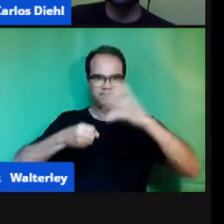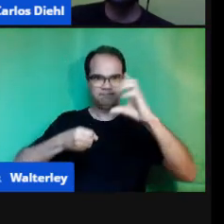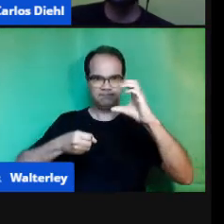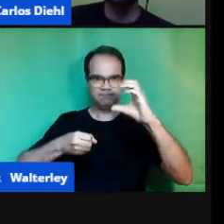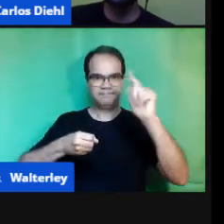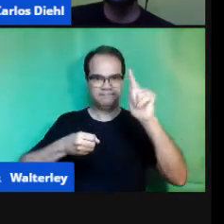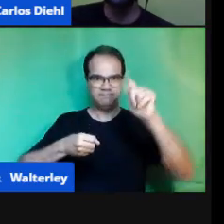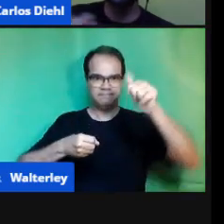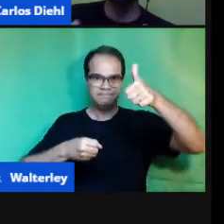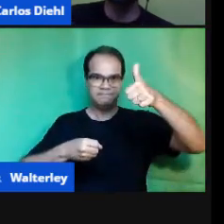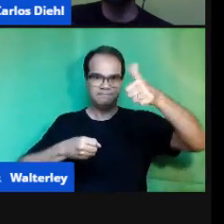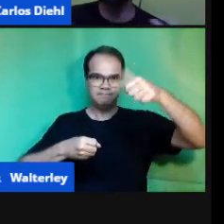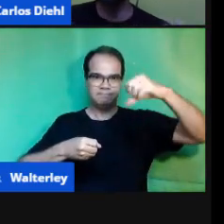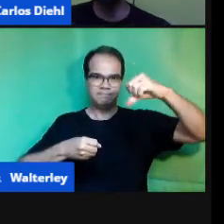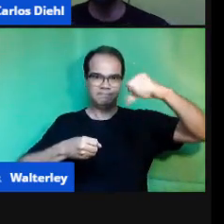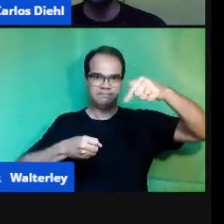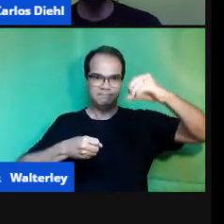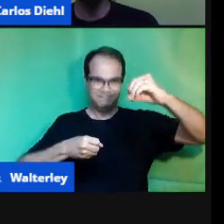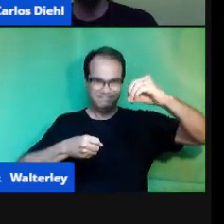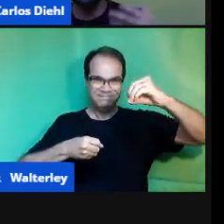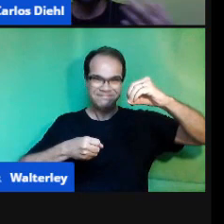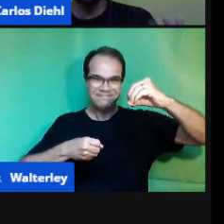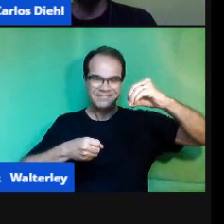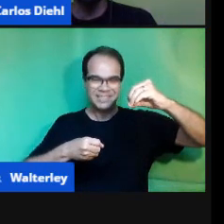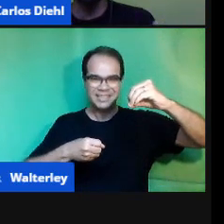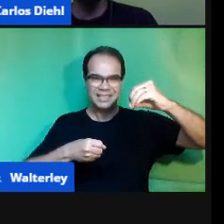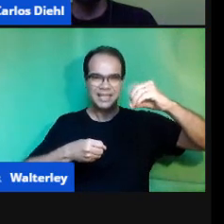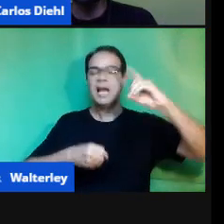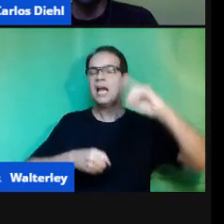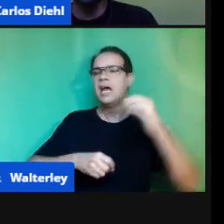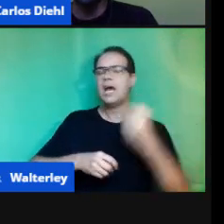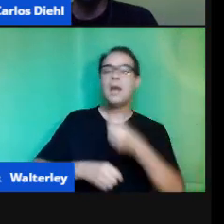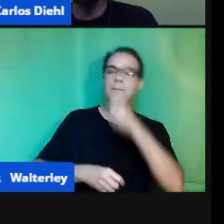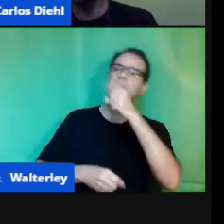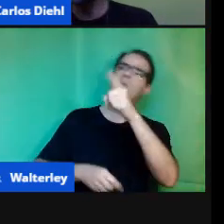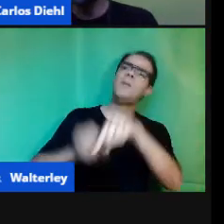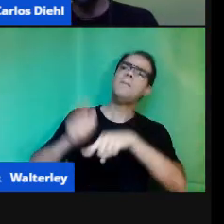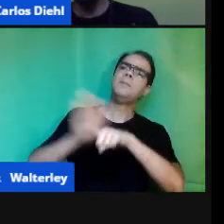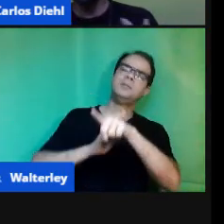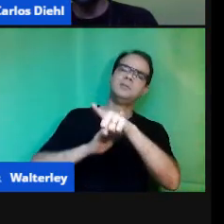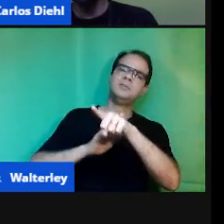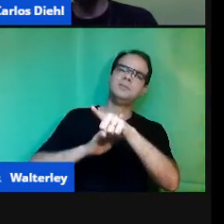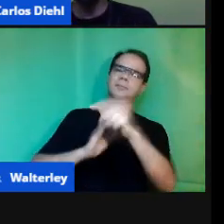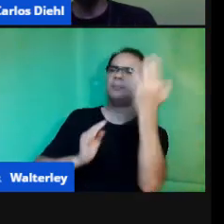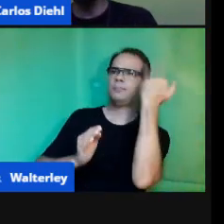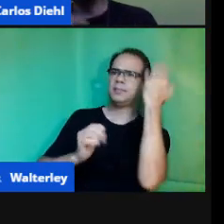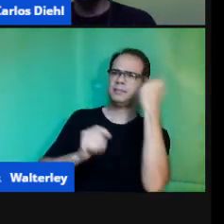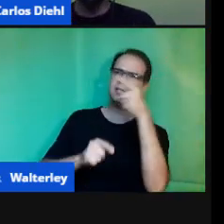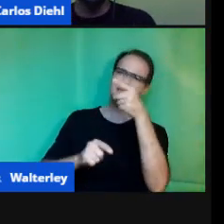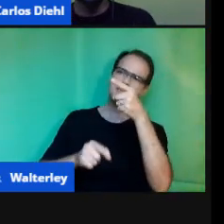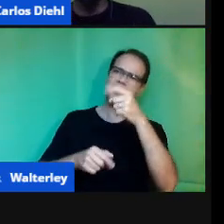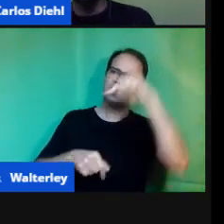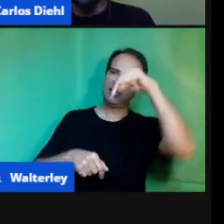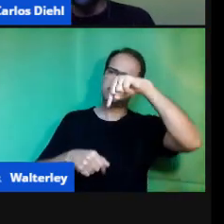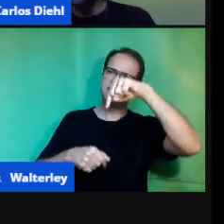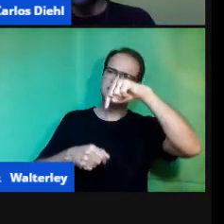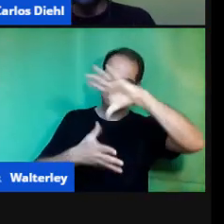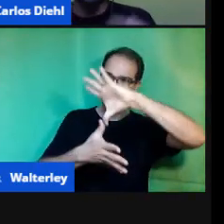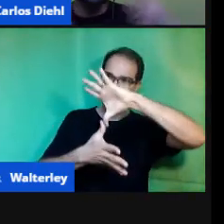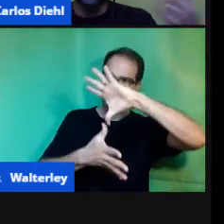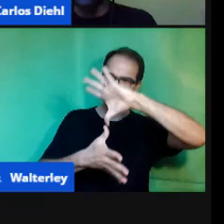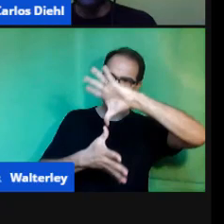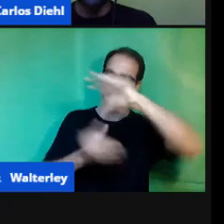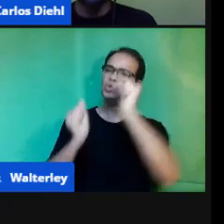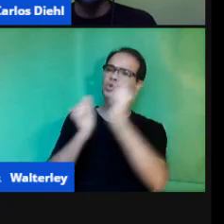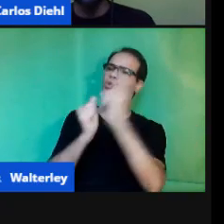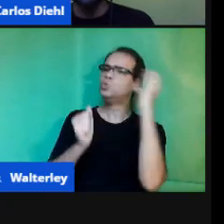depois da divisão, como foi o processo, e ao final fazer a sua análise ou fazer seus questionamentos se foi ruim